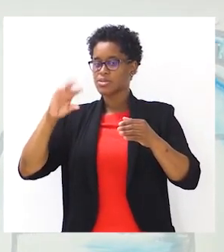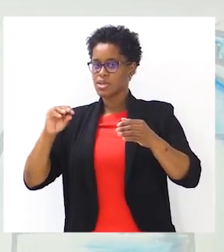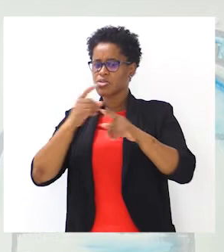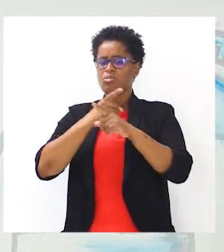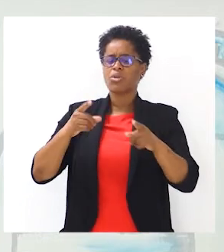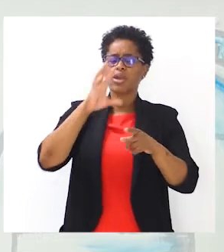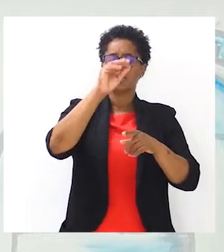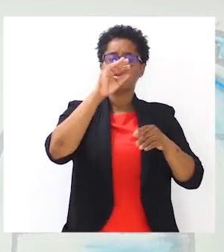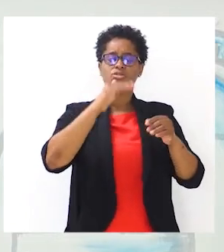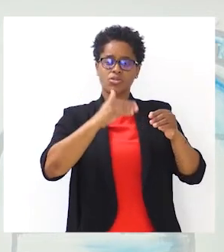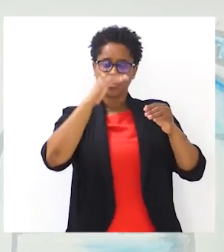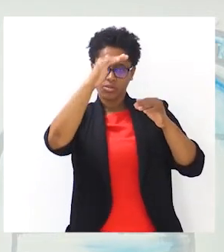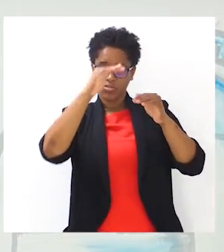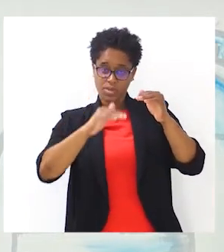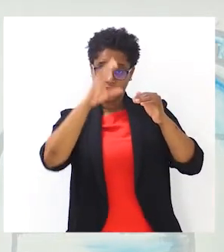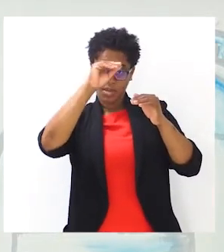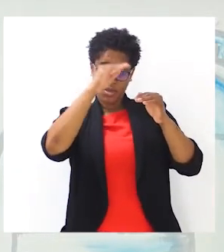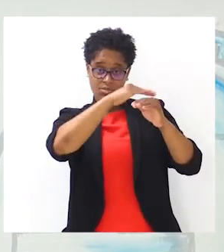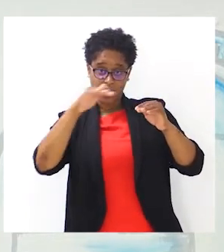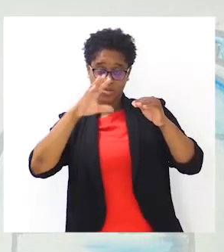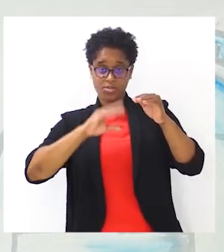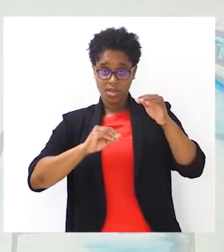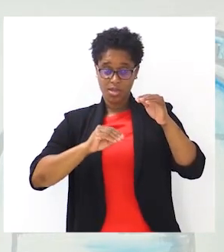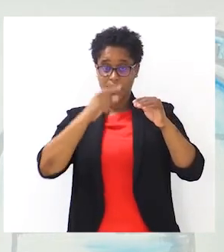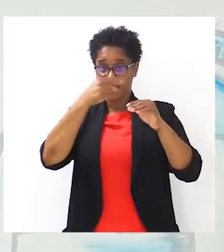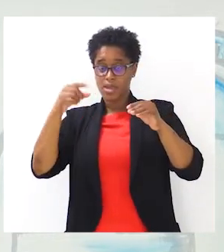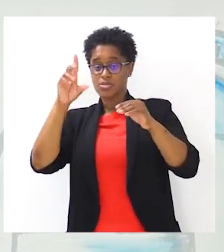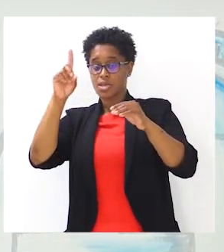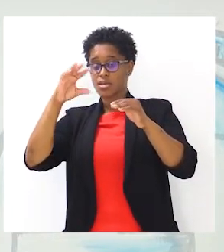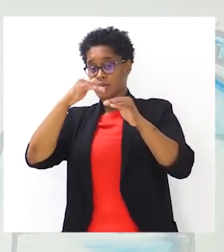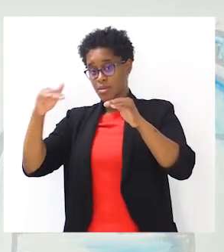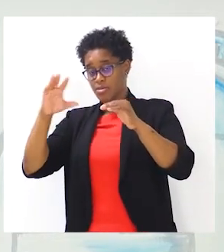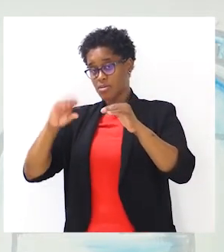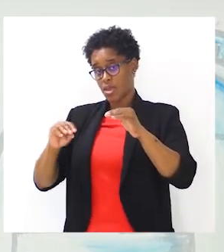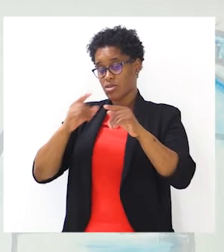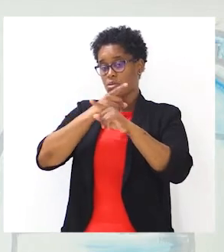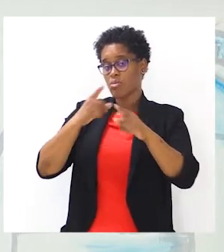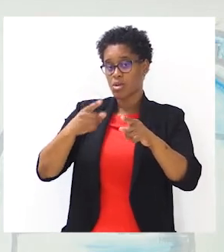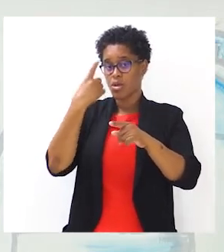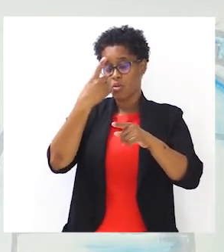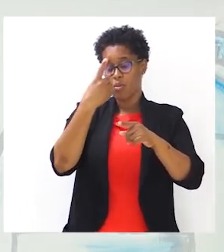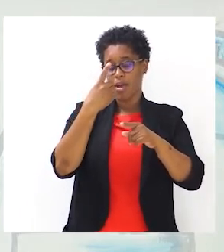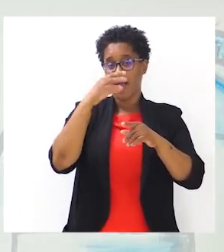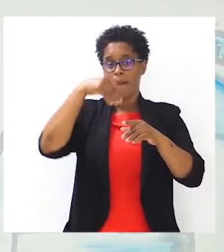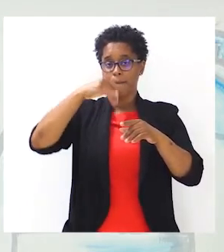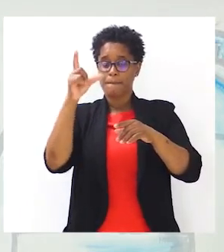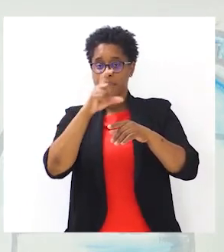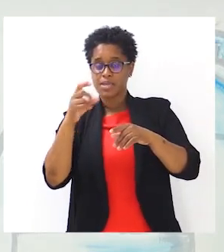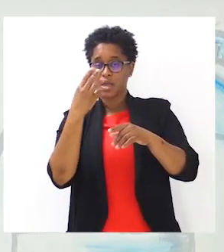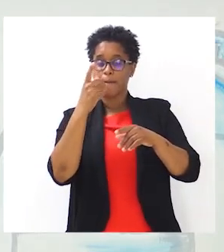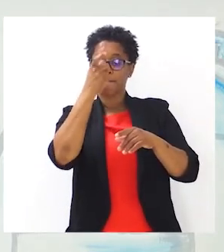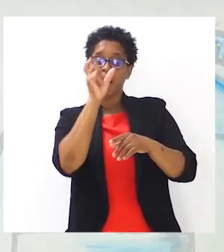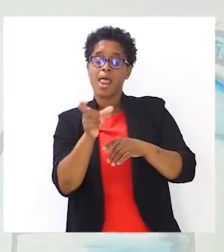décimos? Porque uma pizza que está aqui, estão a ver a palavra uma que está